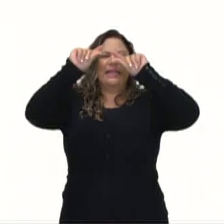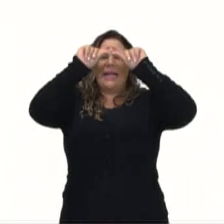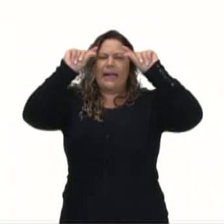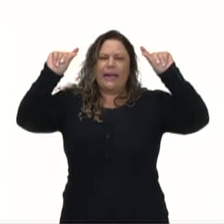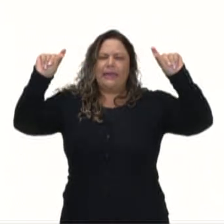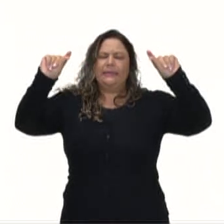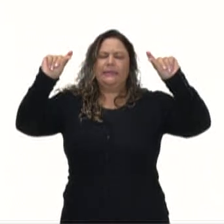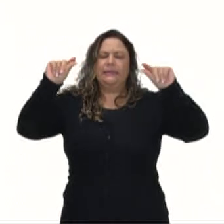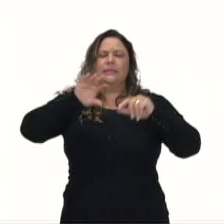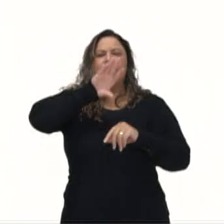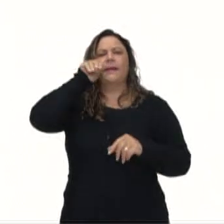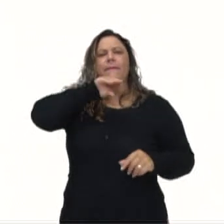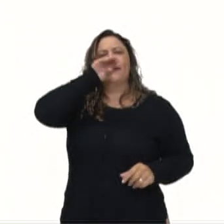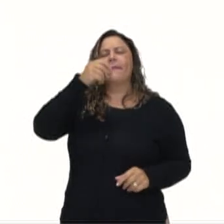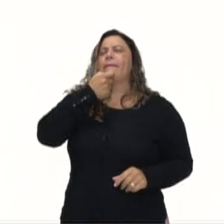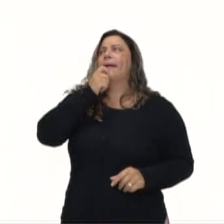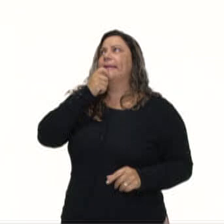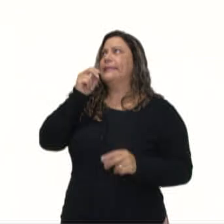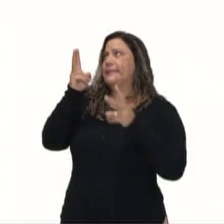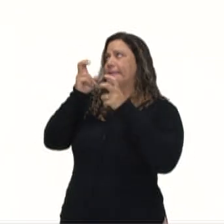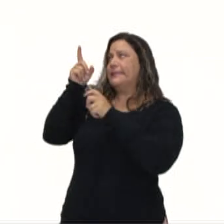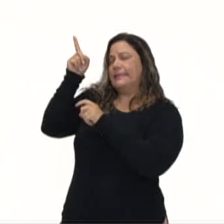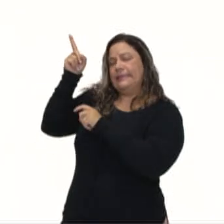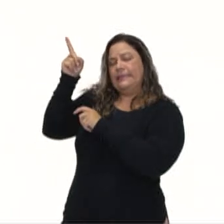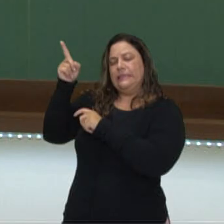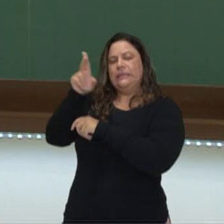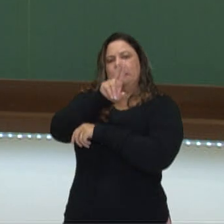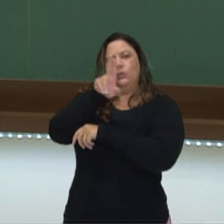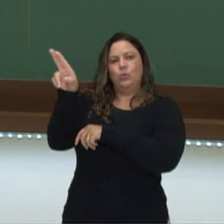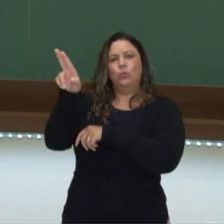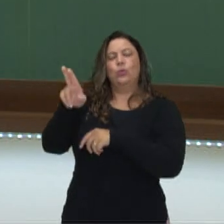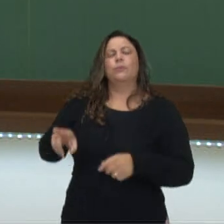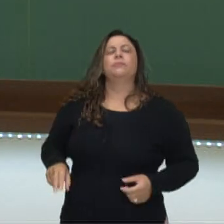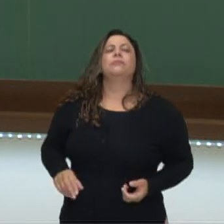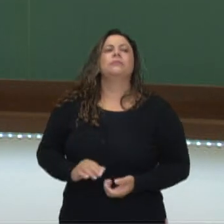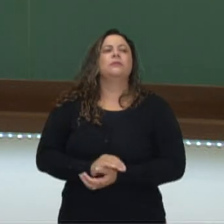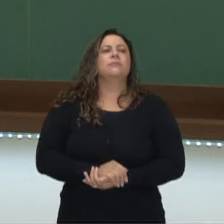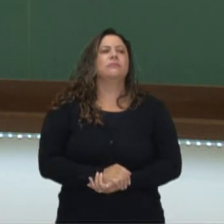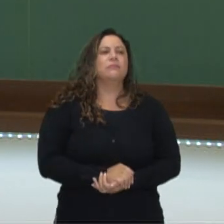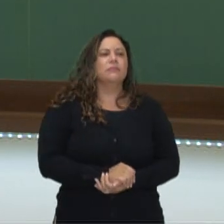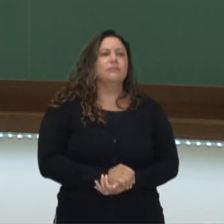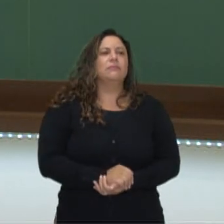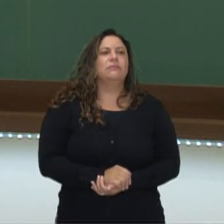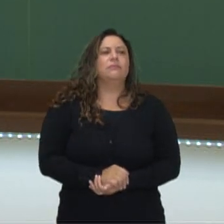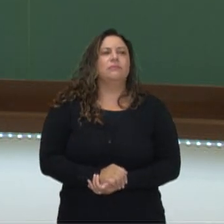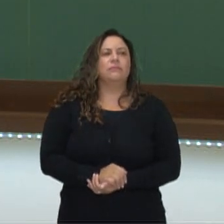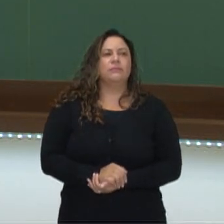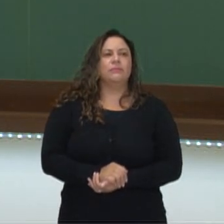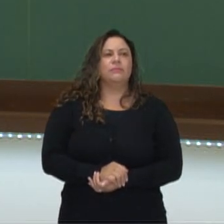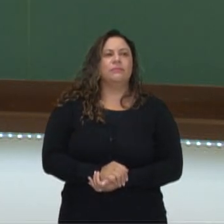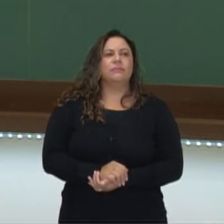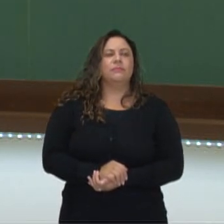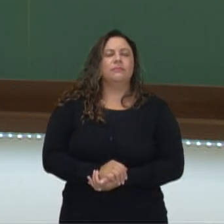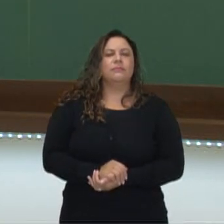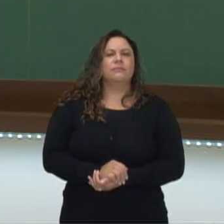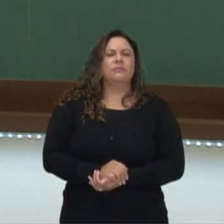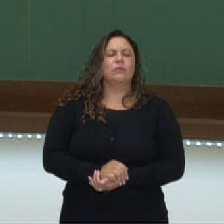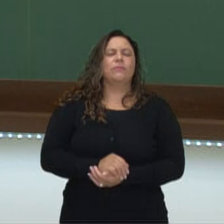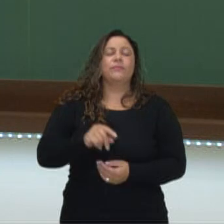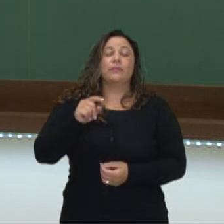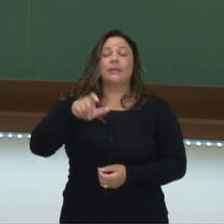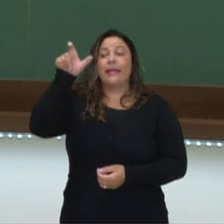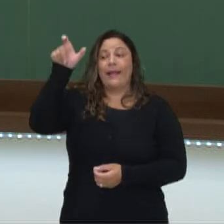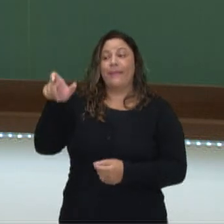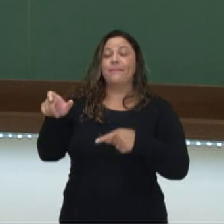Your Passion. Veja, com esse nome, o que vocês imaginam ver nesse vídeo? A pessoa que está